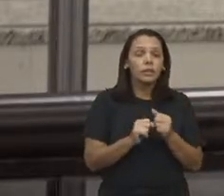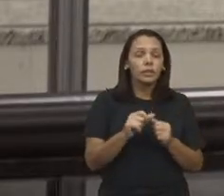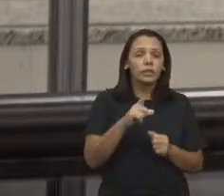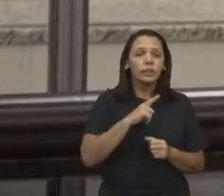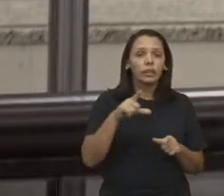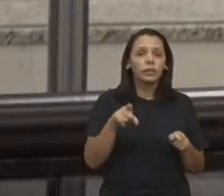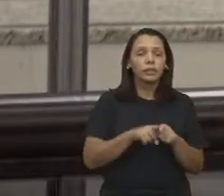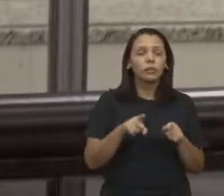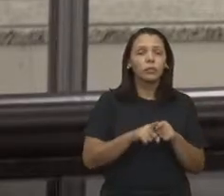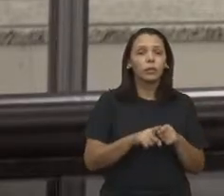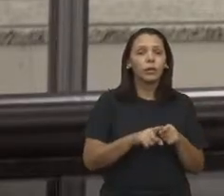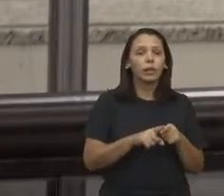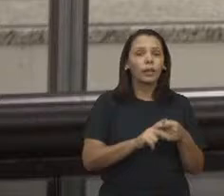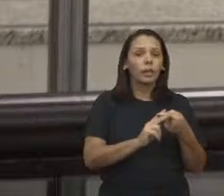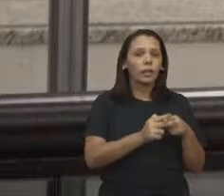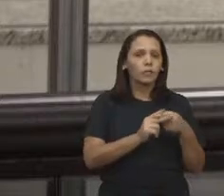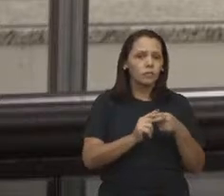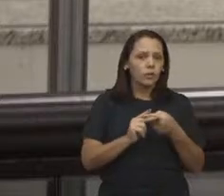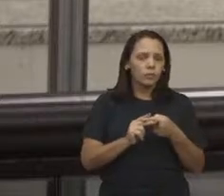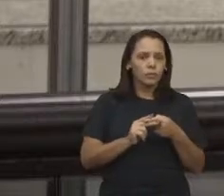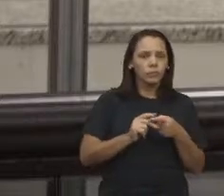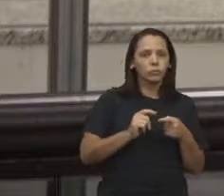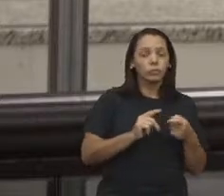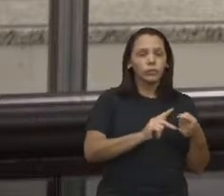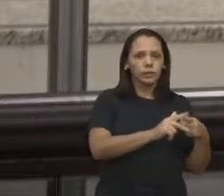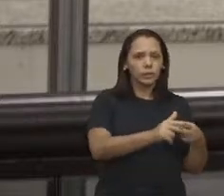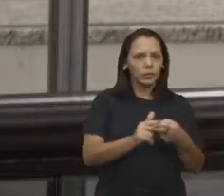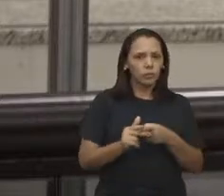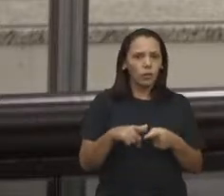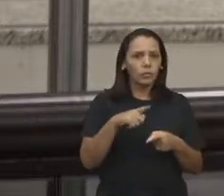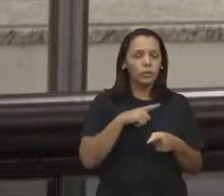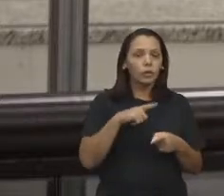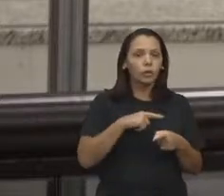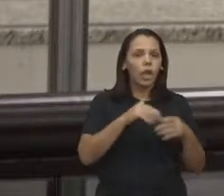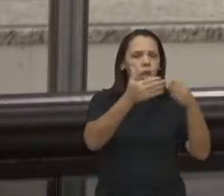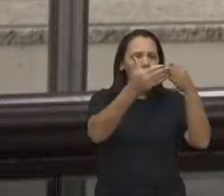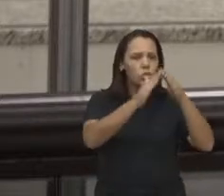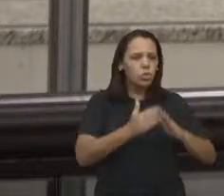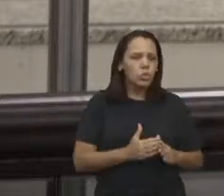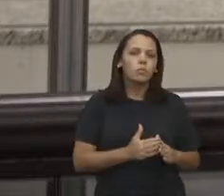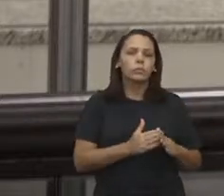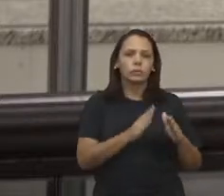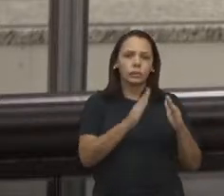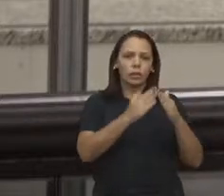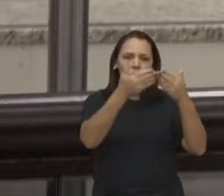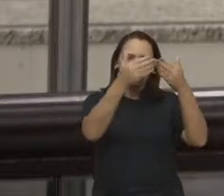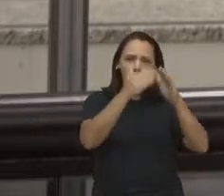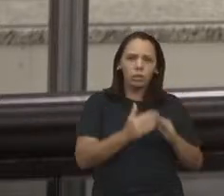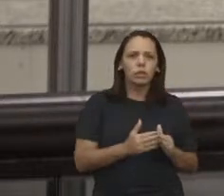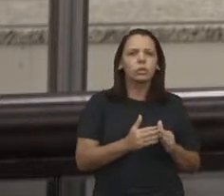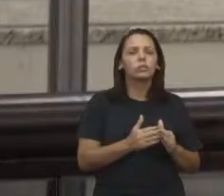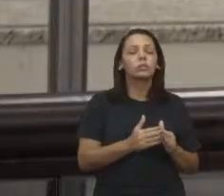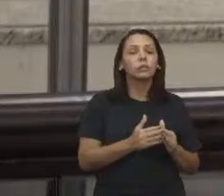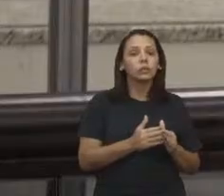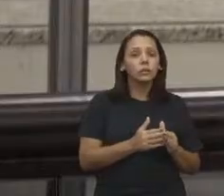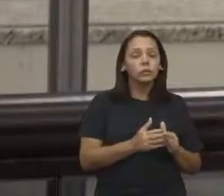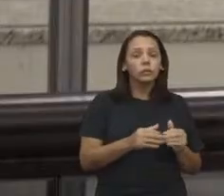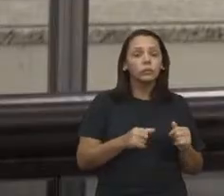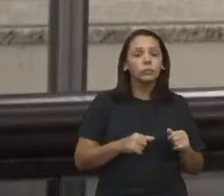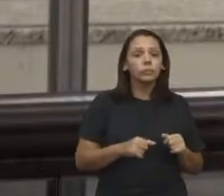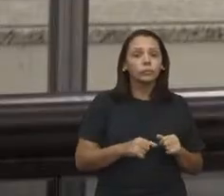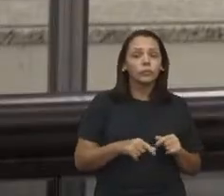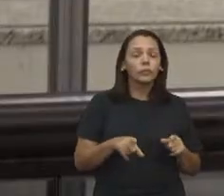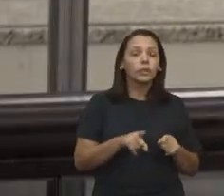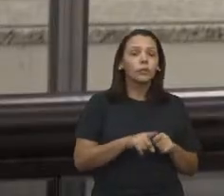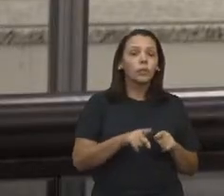existem também as reformas. E entre as reformas estão as demolições de casas. Entre as reformas e as construções